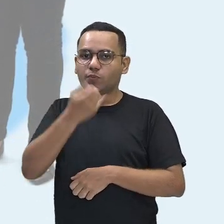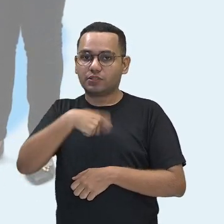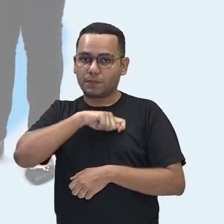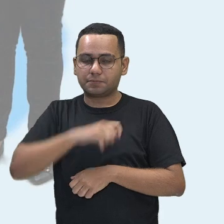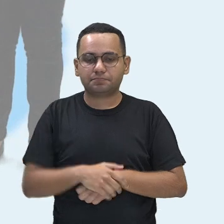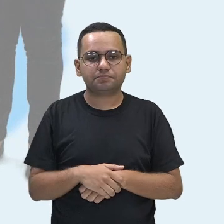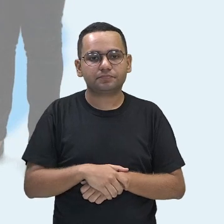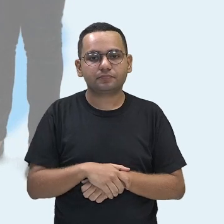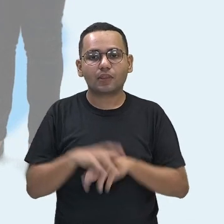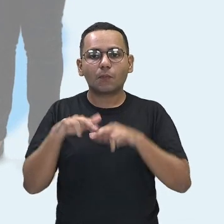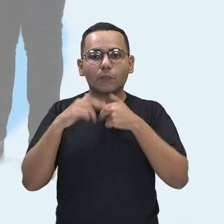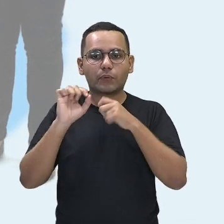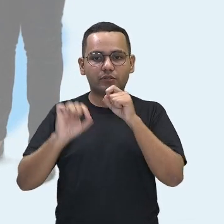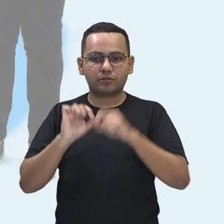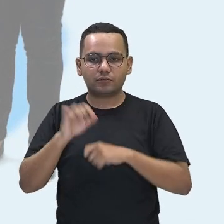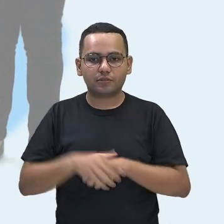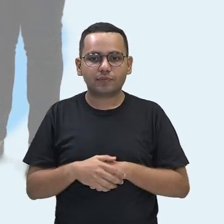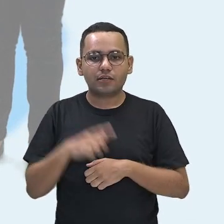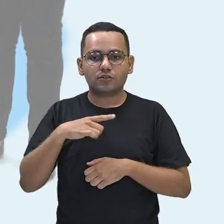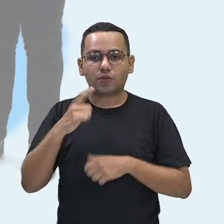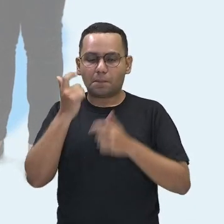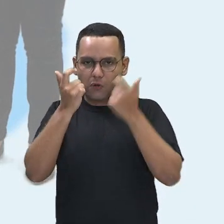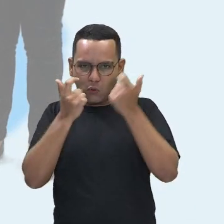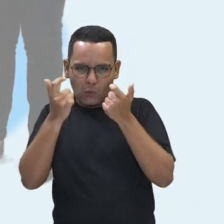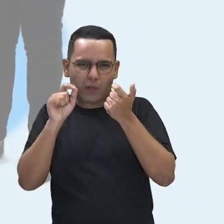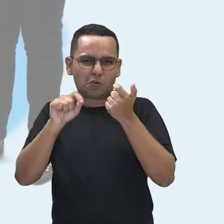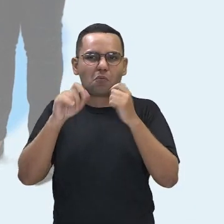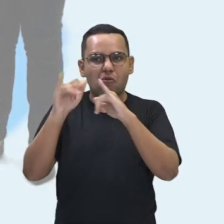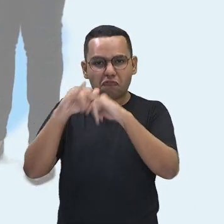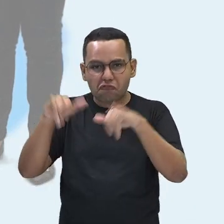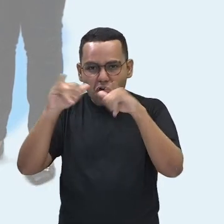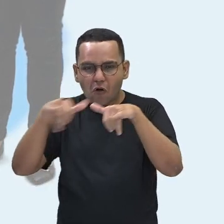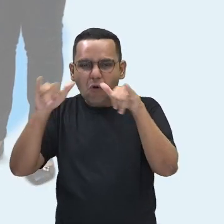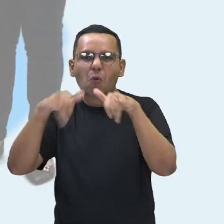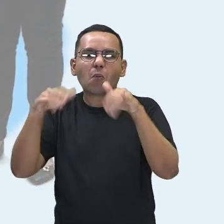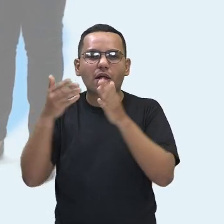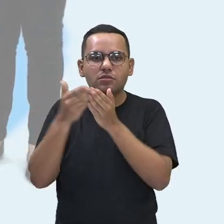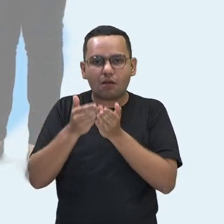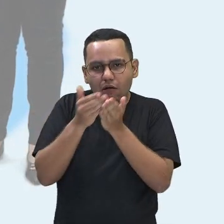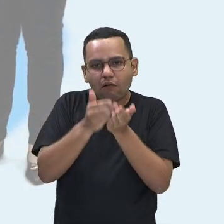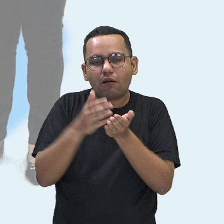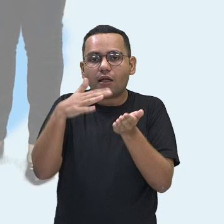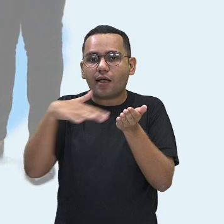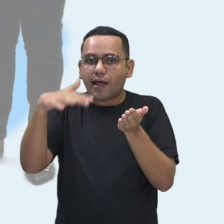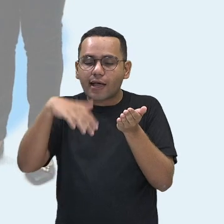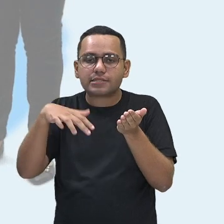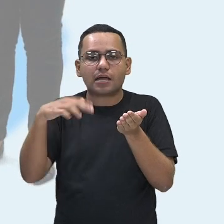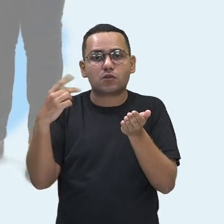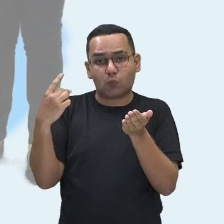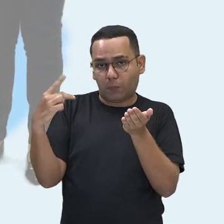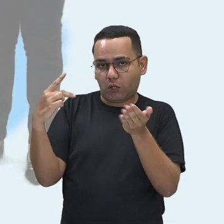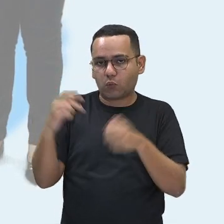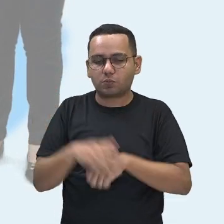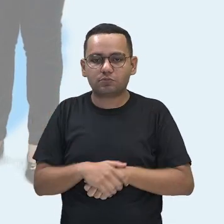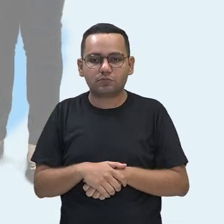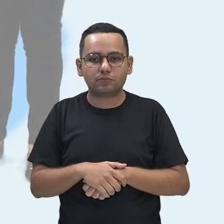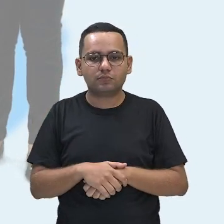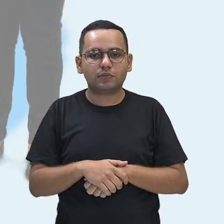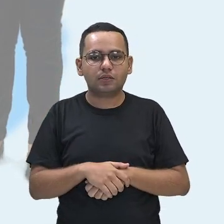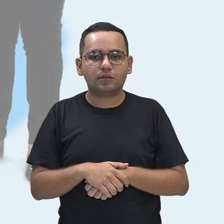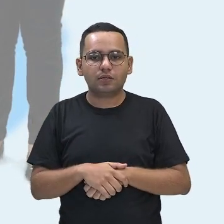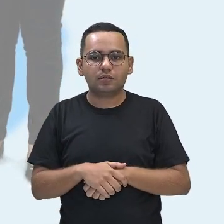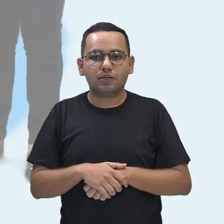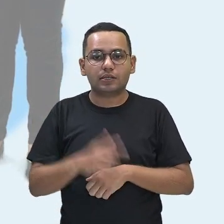publicação, pois se preocupava com a divulgação da rota para as minas peruanas e com as pretensões